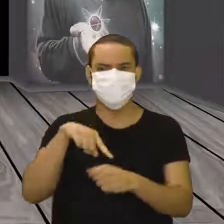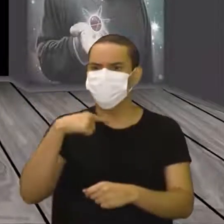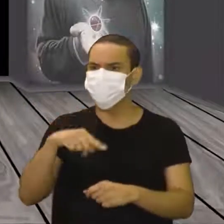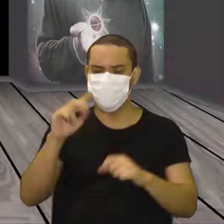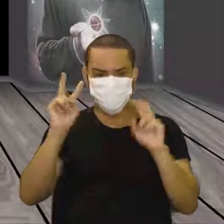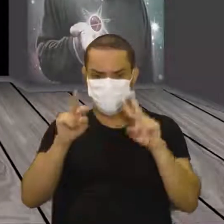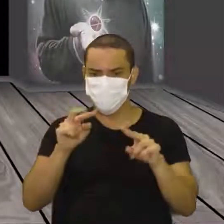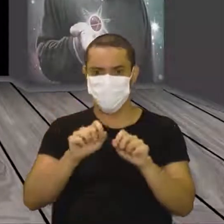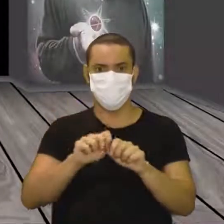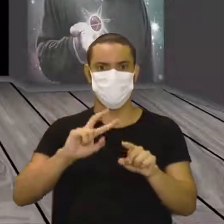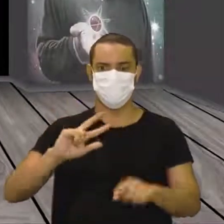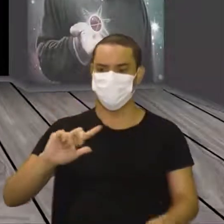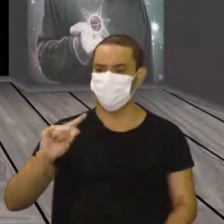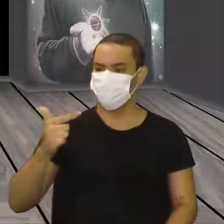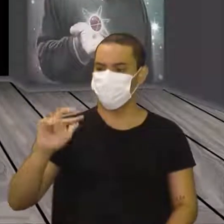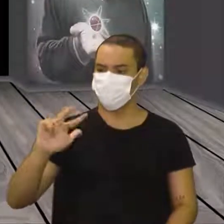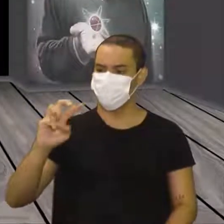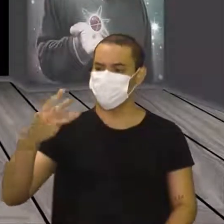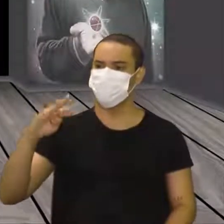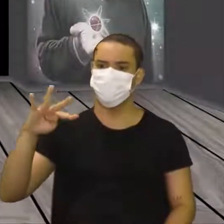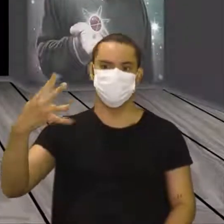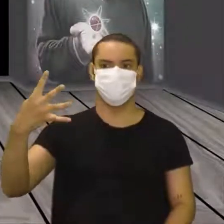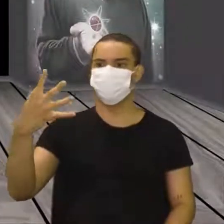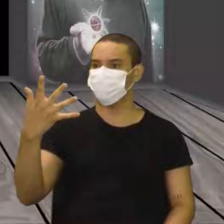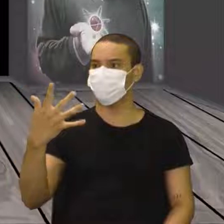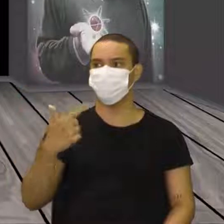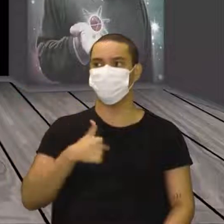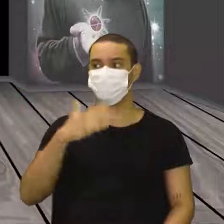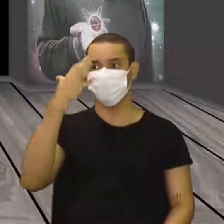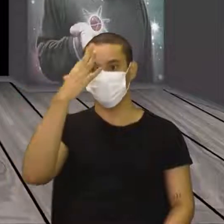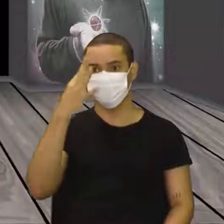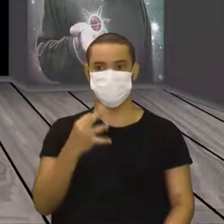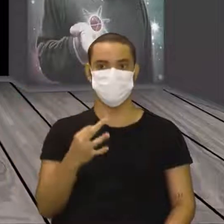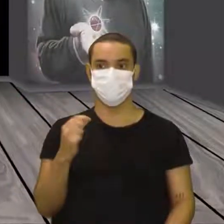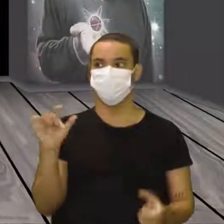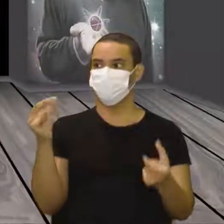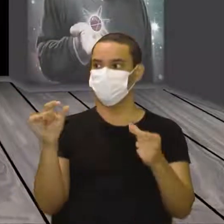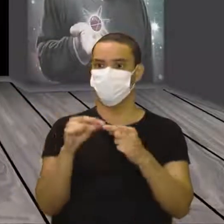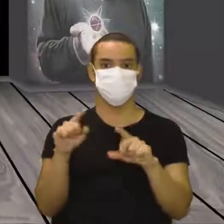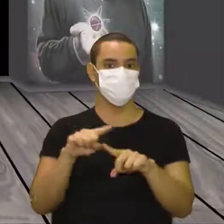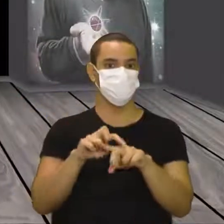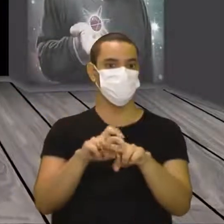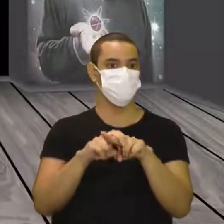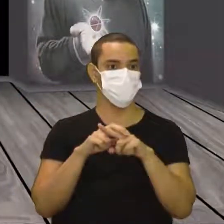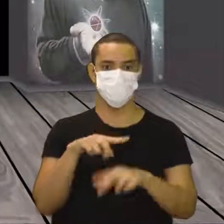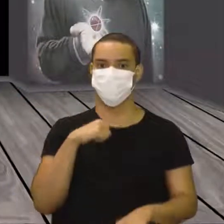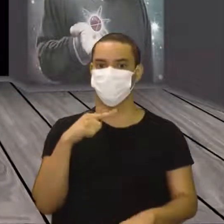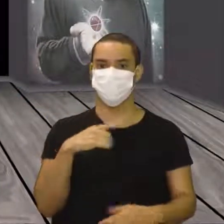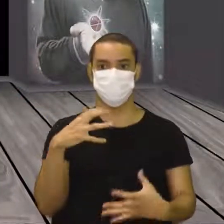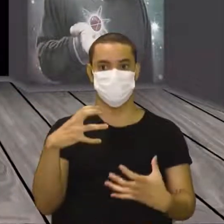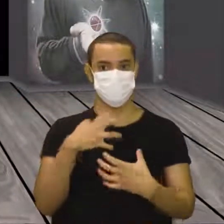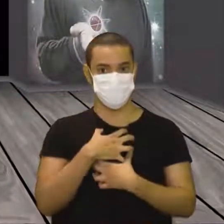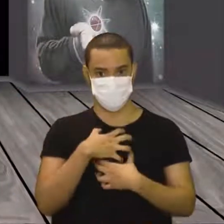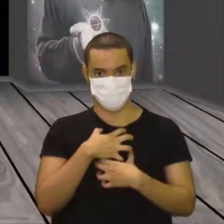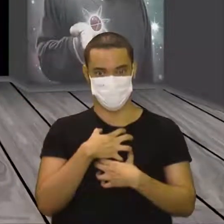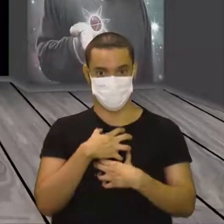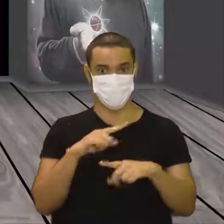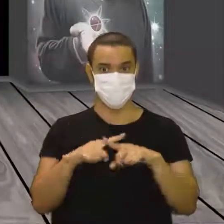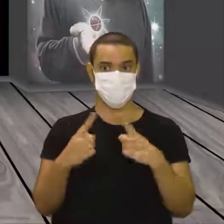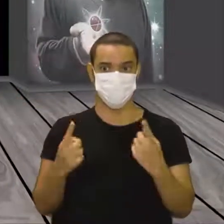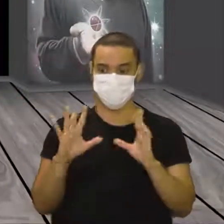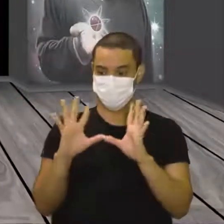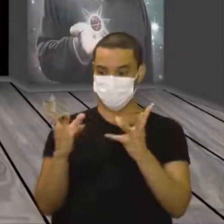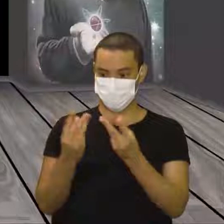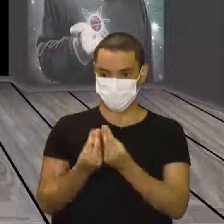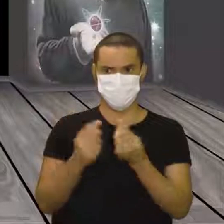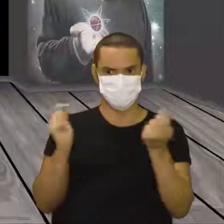mesmo. Eleva ao quadrado, triplica aí que você vai entender. É muito pequeno mesmo, então não dá para sentir. Mas será que para uma partícula